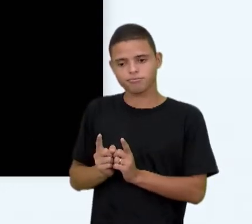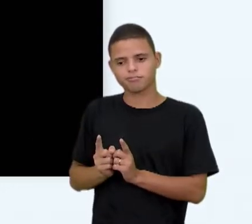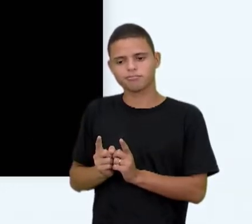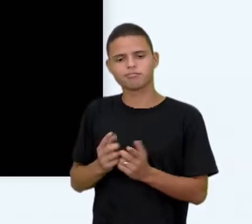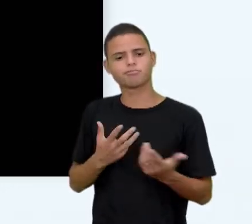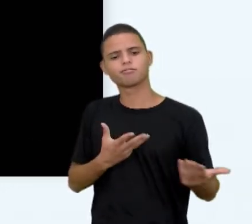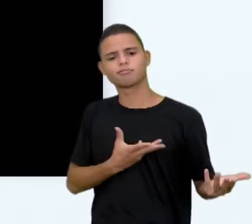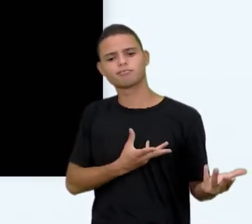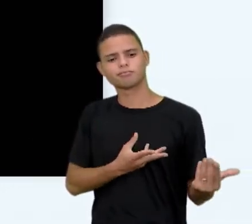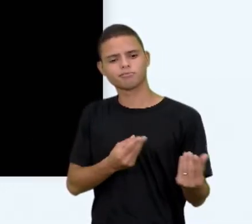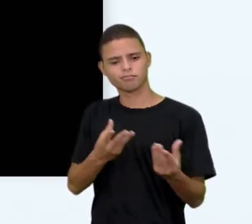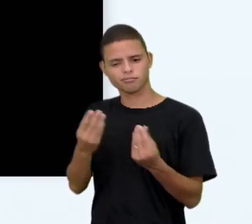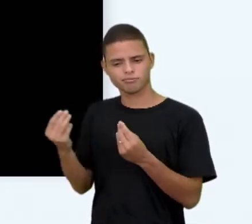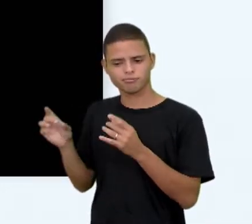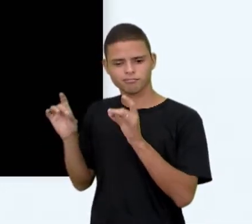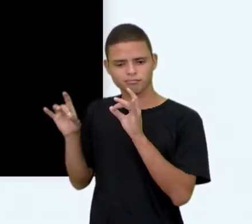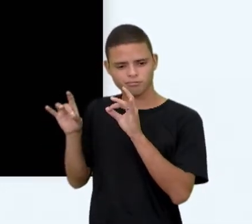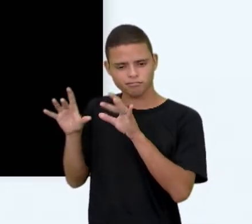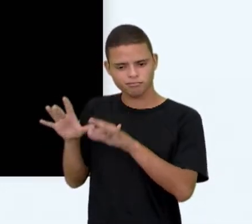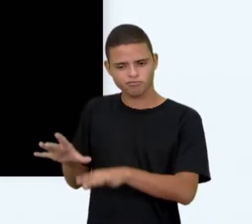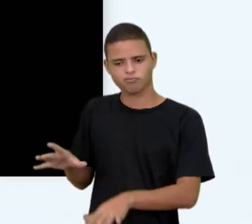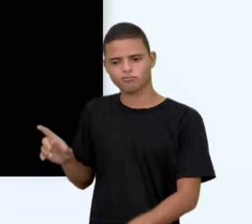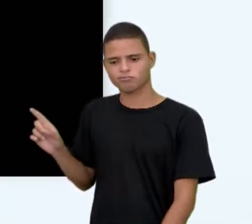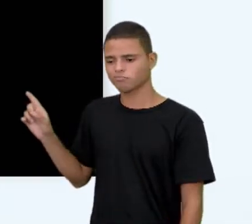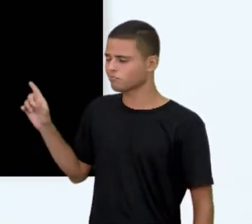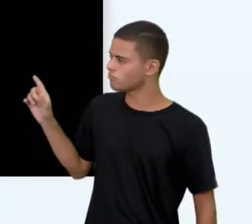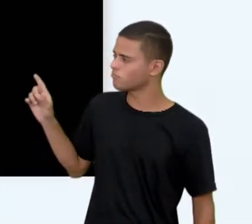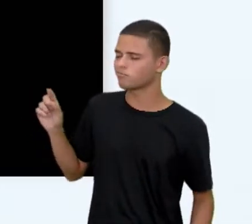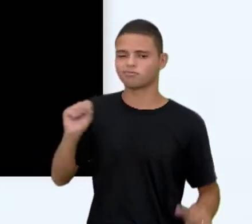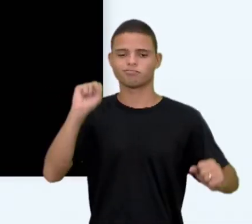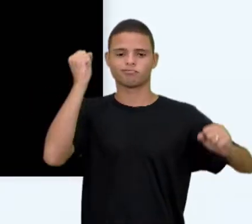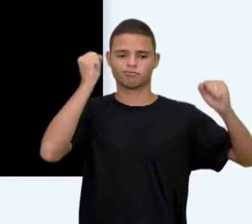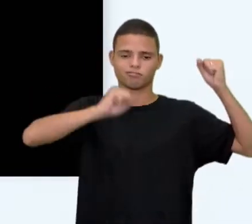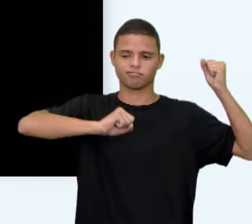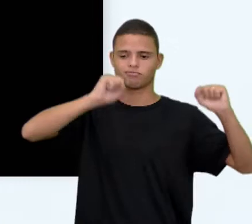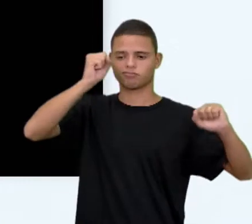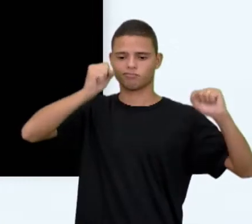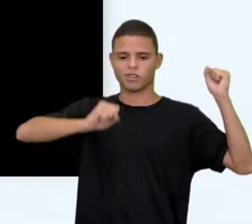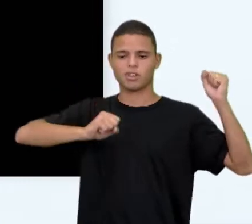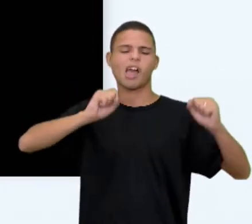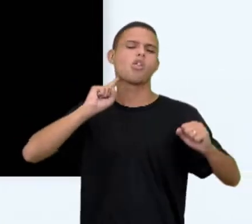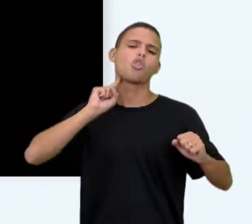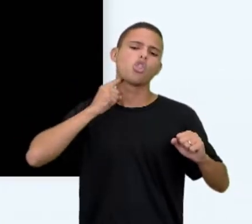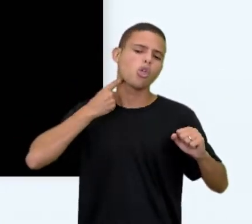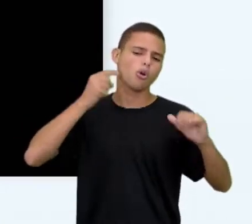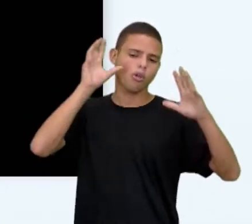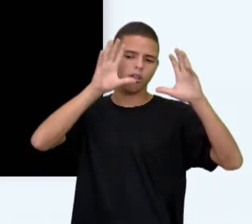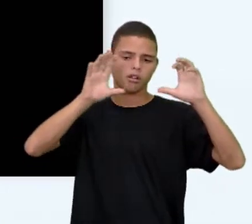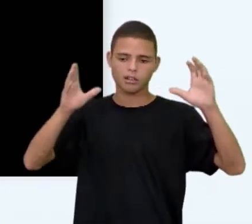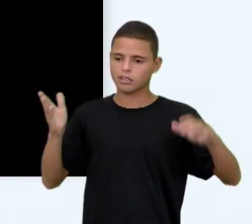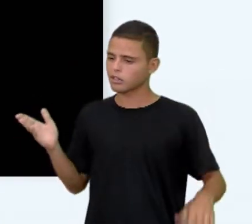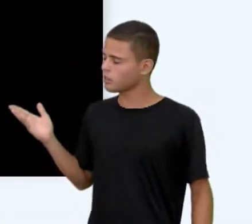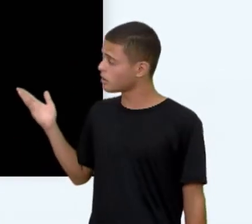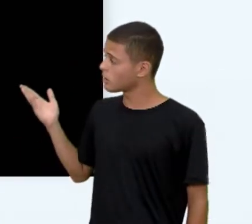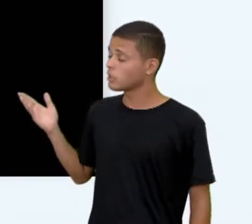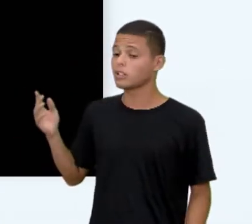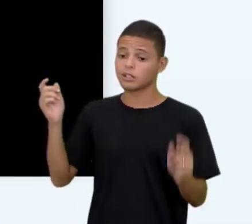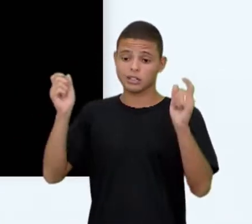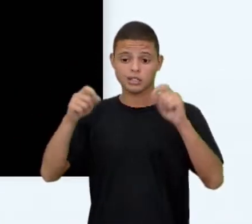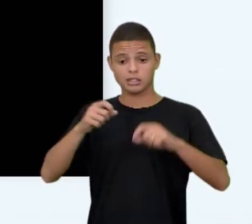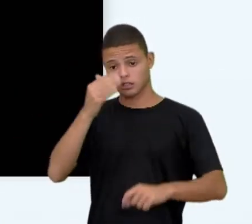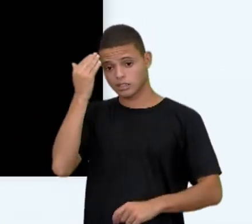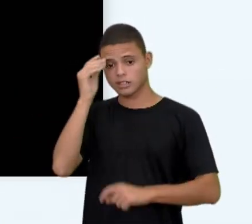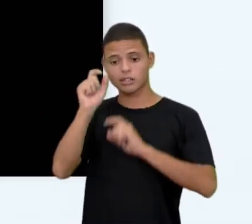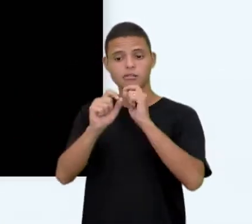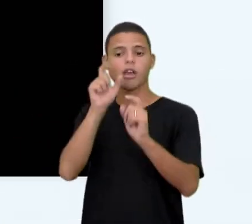da praia e também uma fábrica na imagem, podemos compreender que este cartoon possui um foco